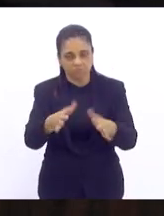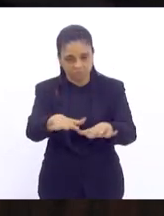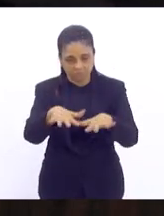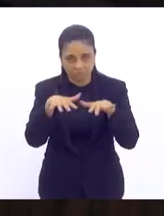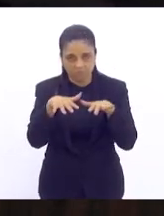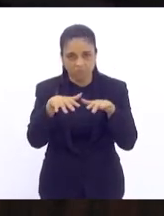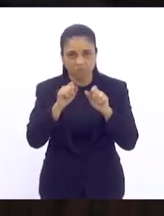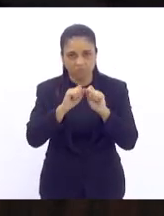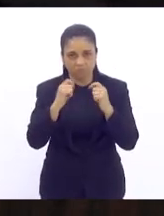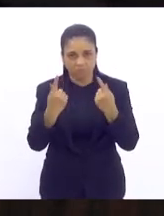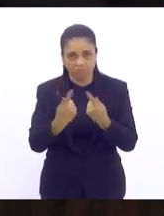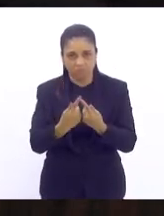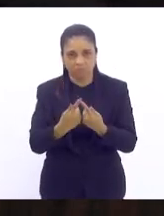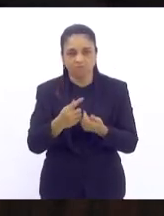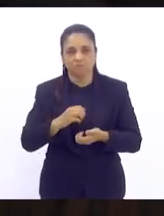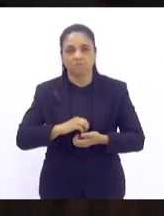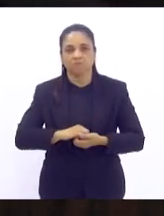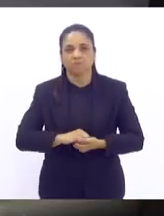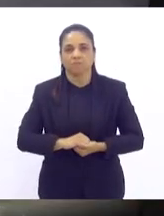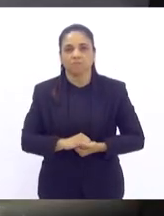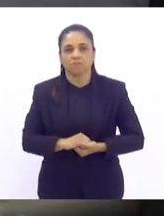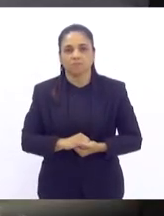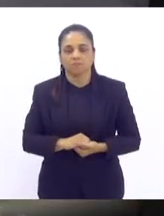a